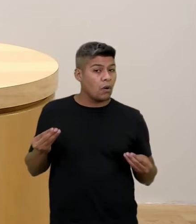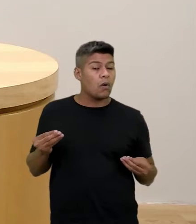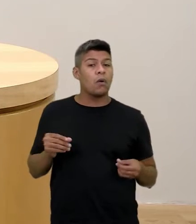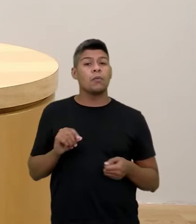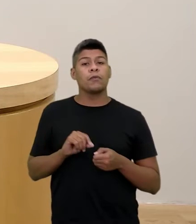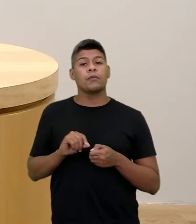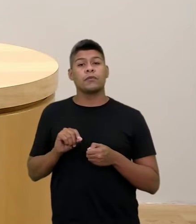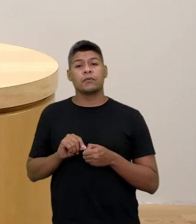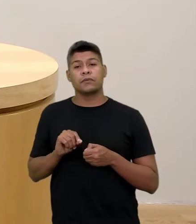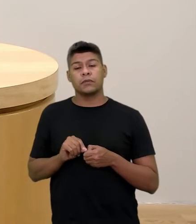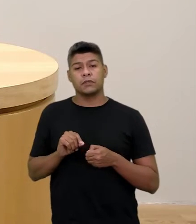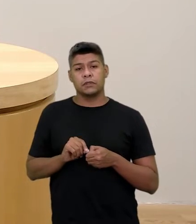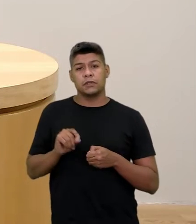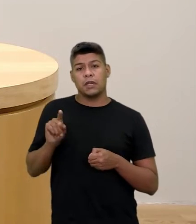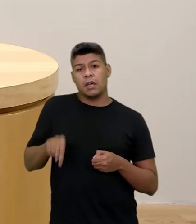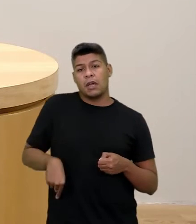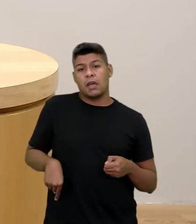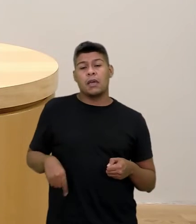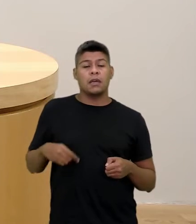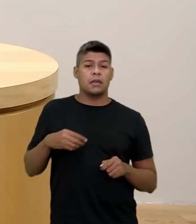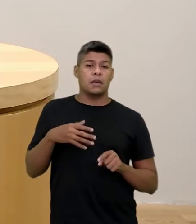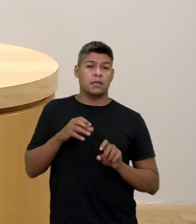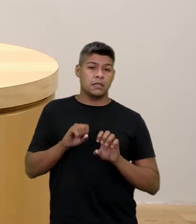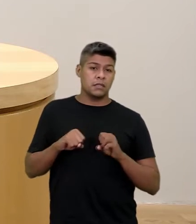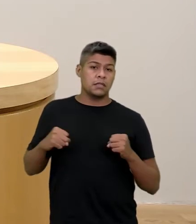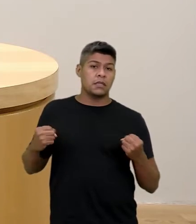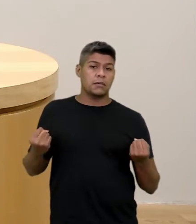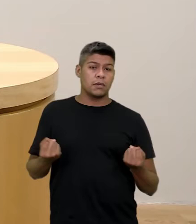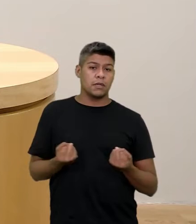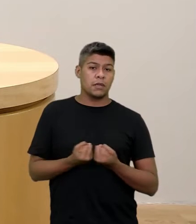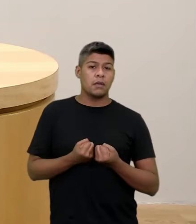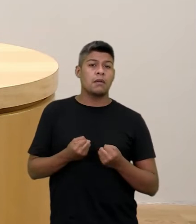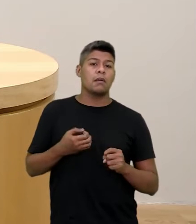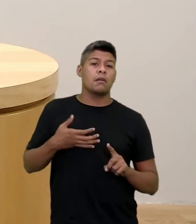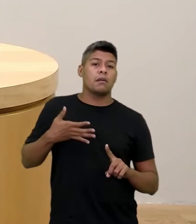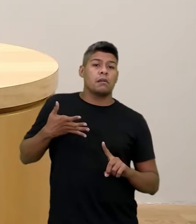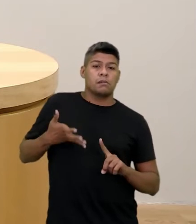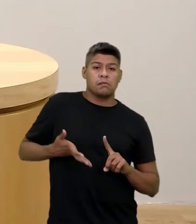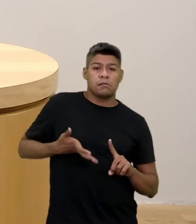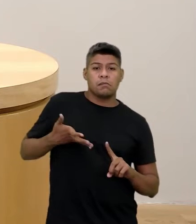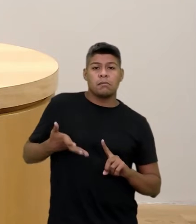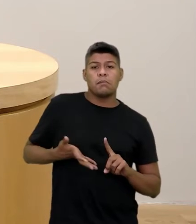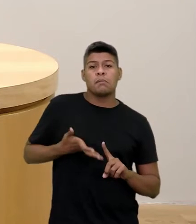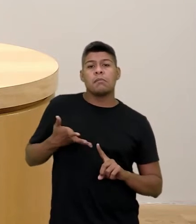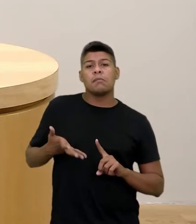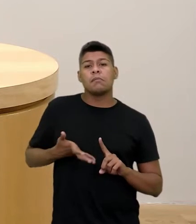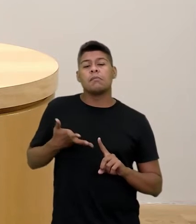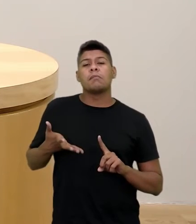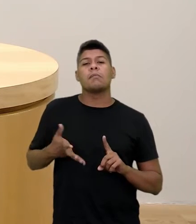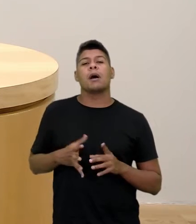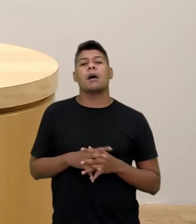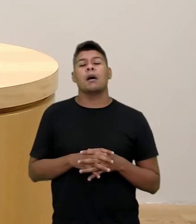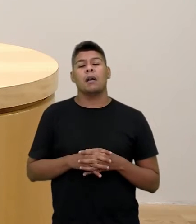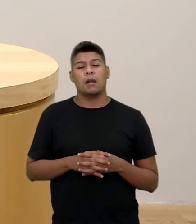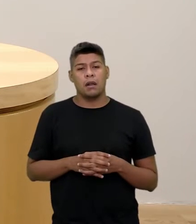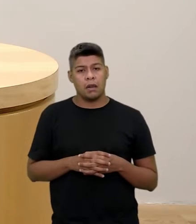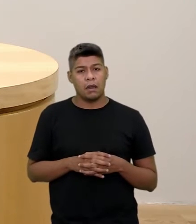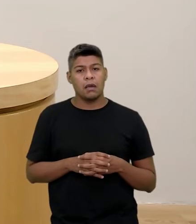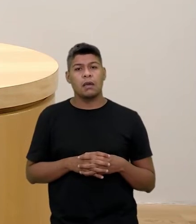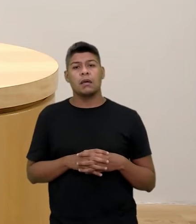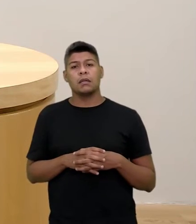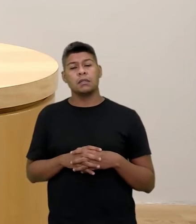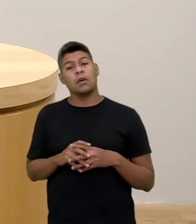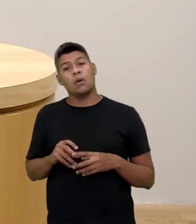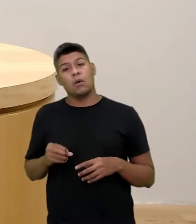isso, se é no seminário, se é um simpósio, se é uma palestra, enfim, se você